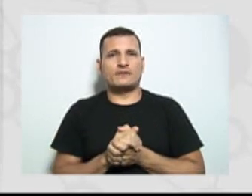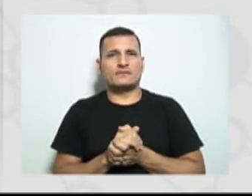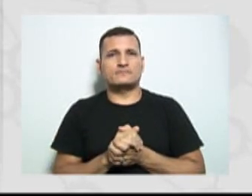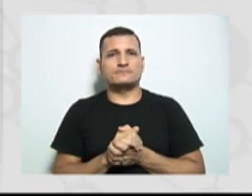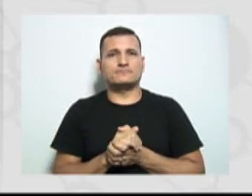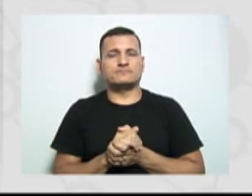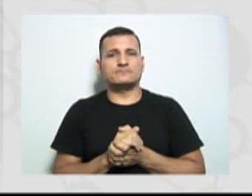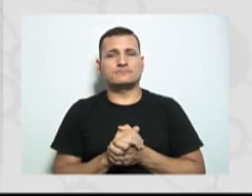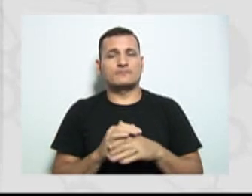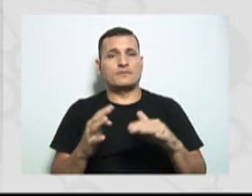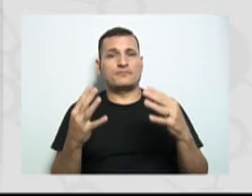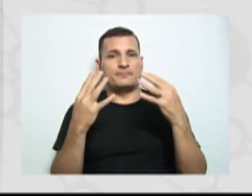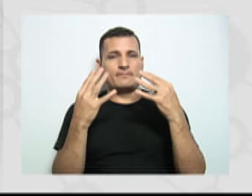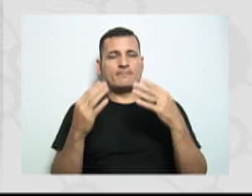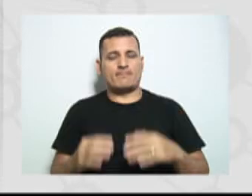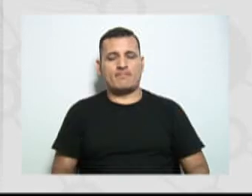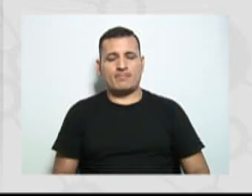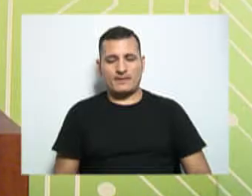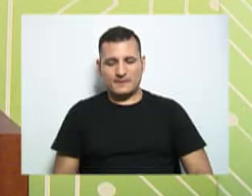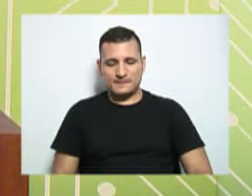Aqui comigo, alunos.